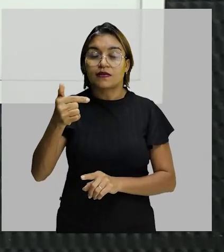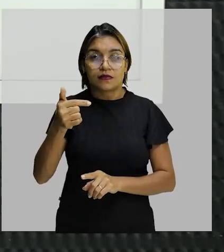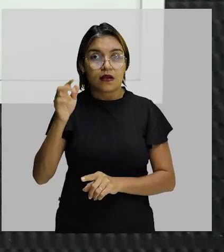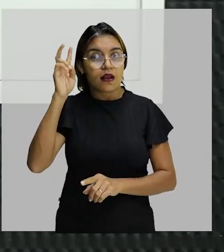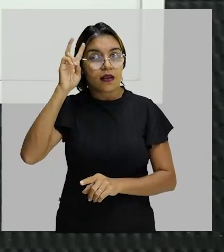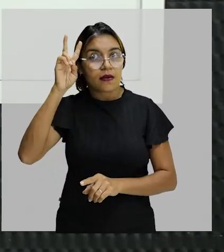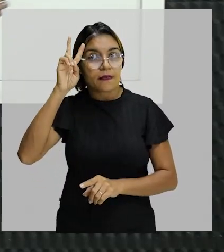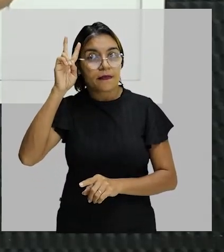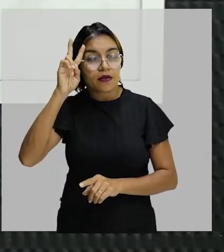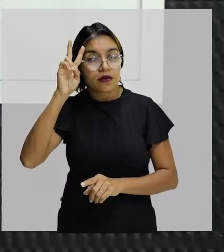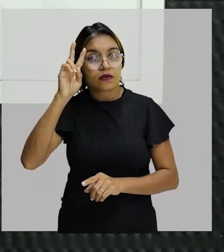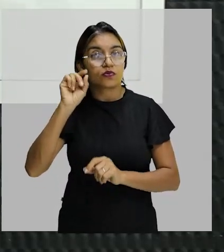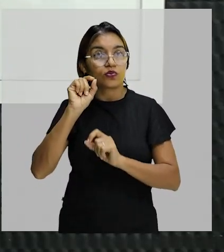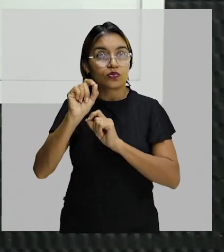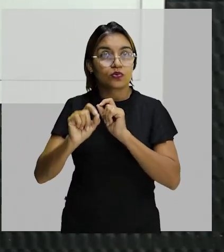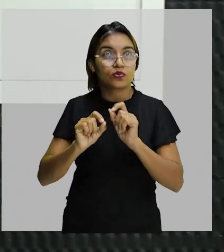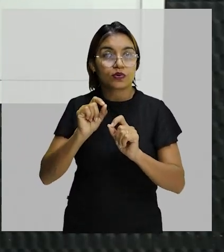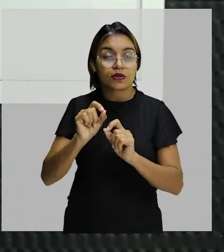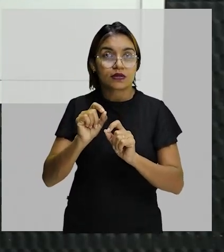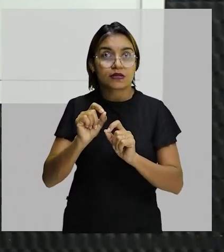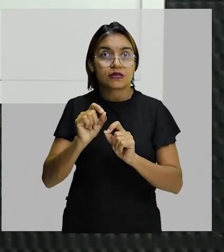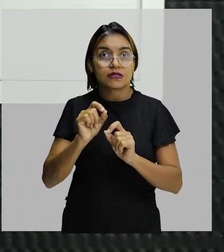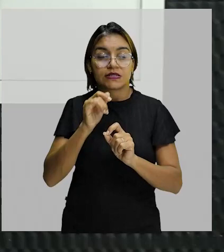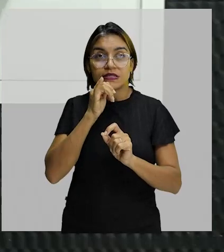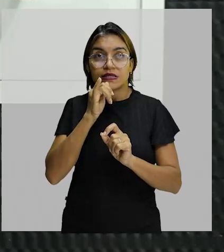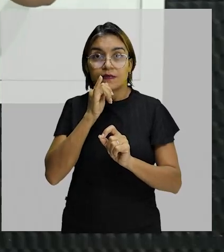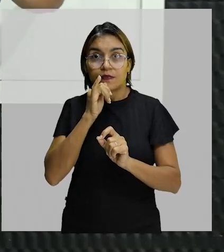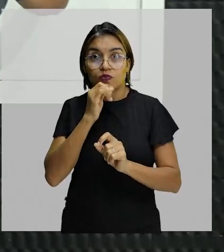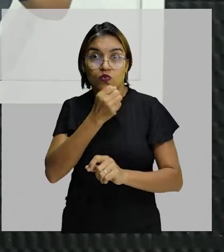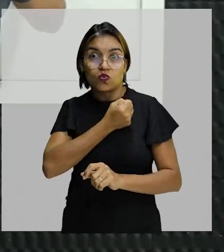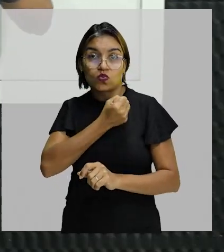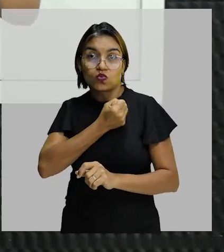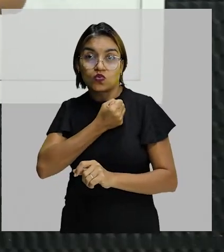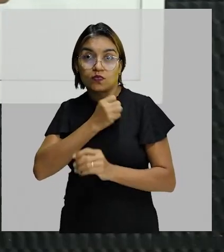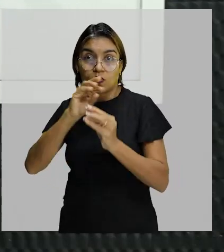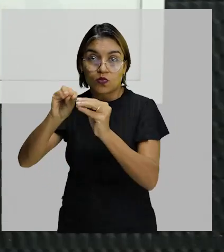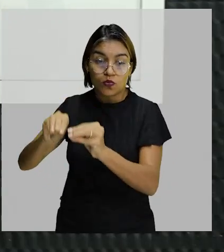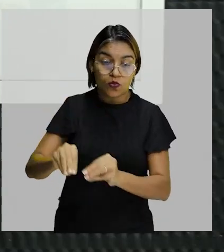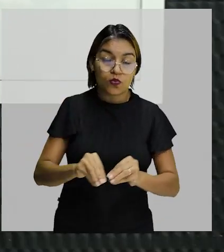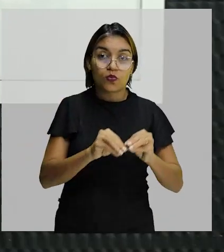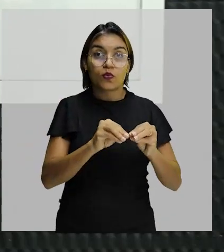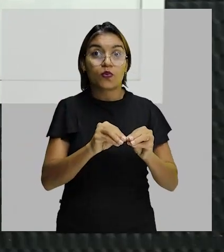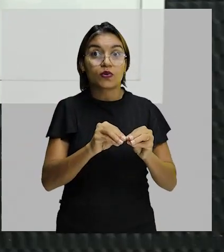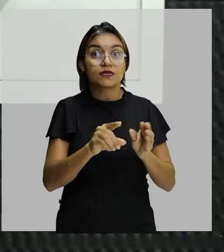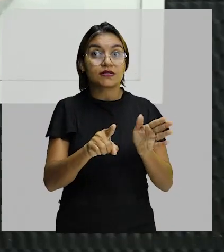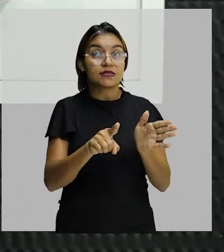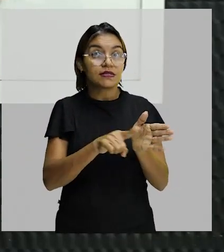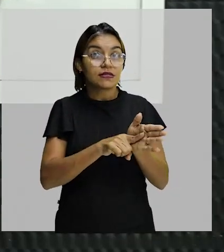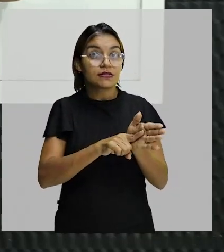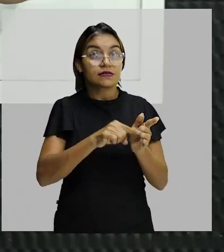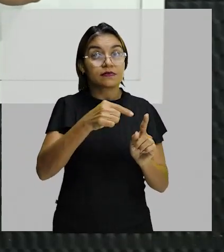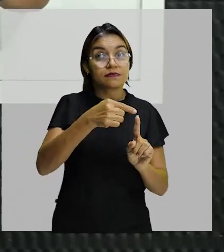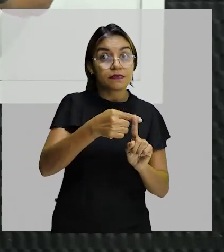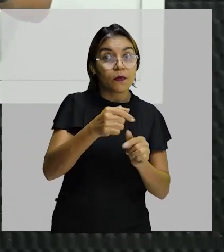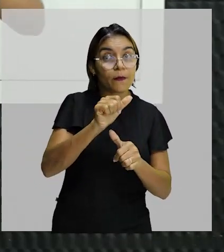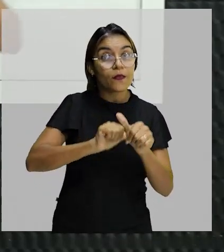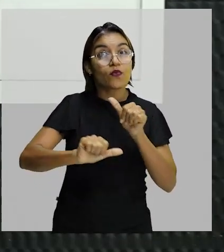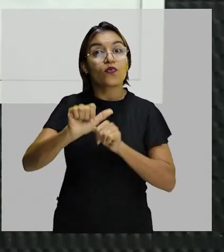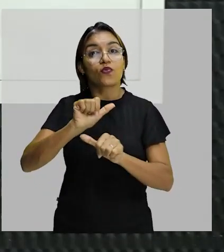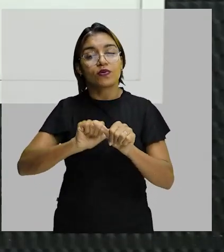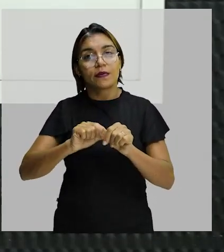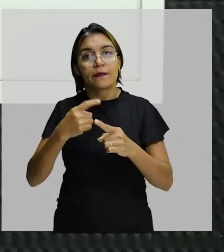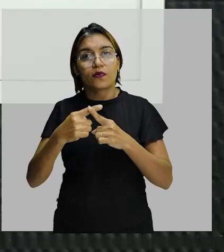forma decomposta, quando você traz o valor aqui, ele muda o sinal. Por que muda o sinal? Porque menos com menos é